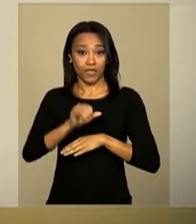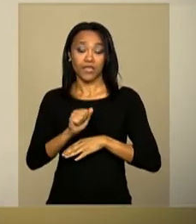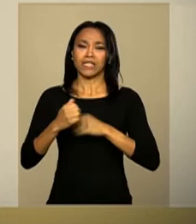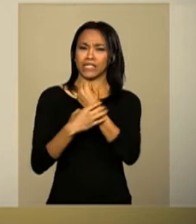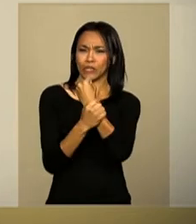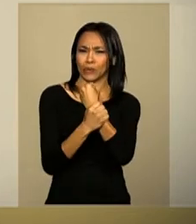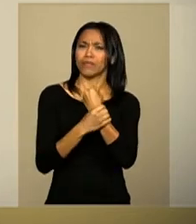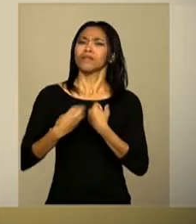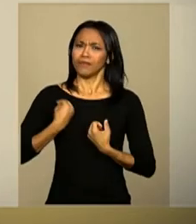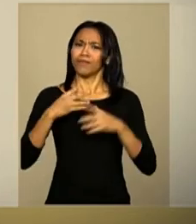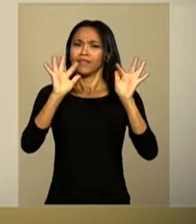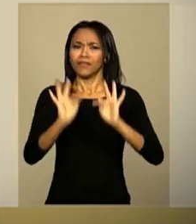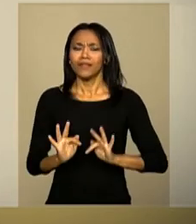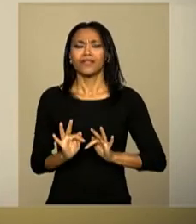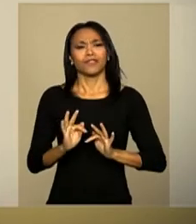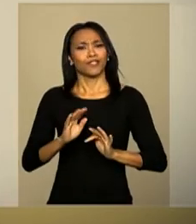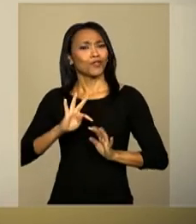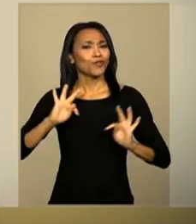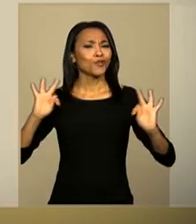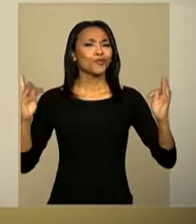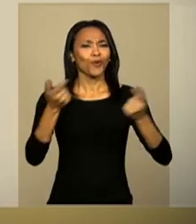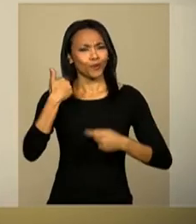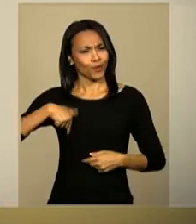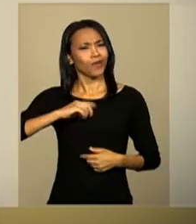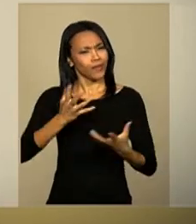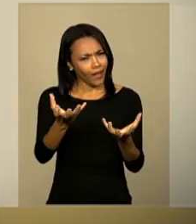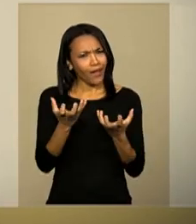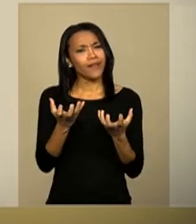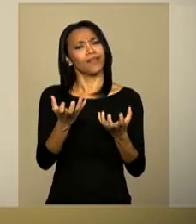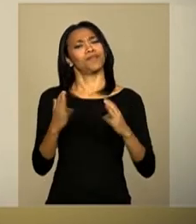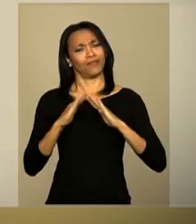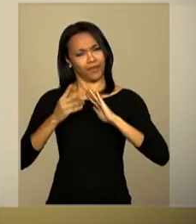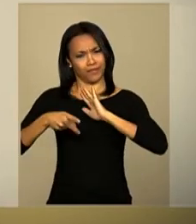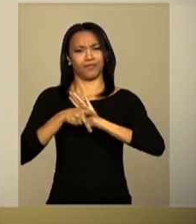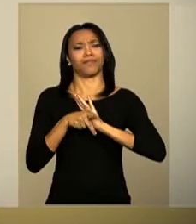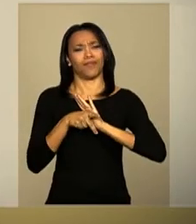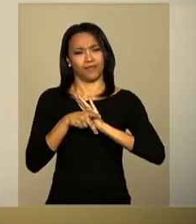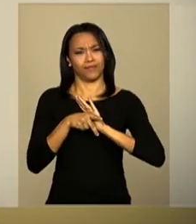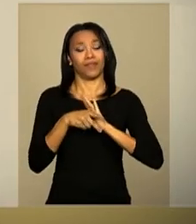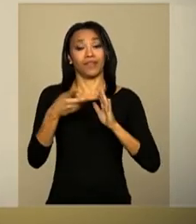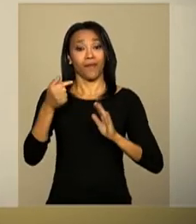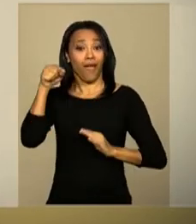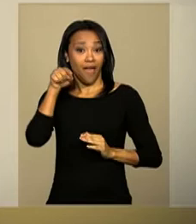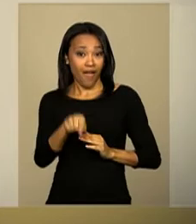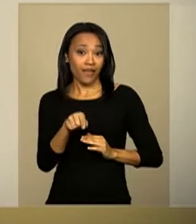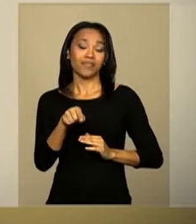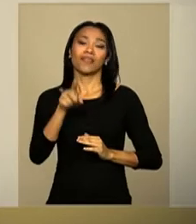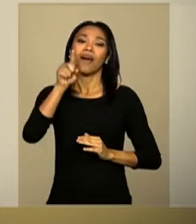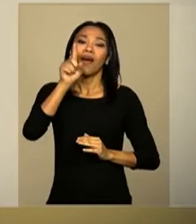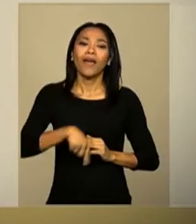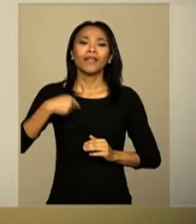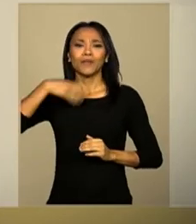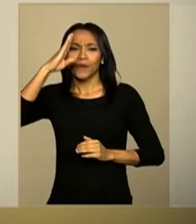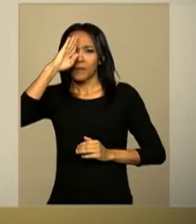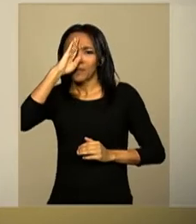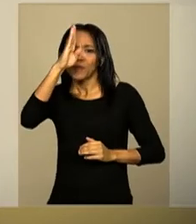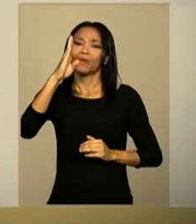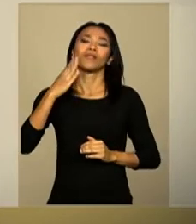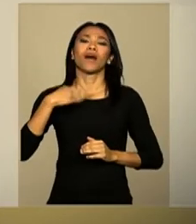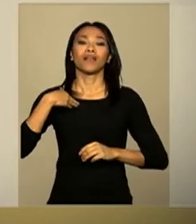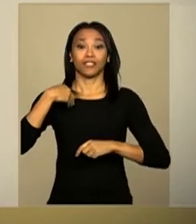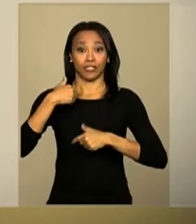e uma vida feliz pois todos nós queremos um cantinho nosso para morar essa Max é uma das minhas prioridades